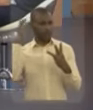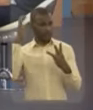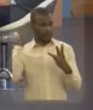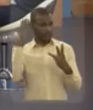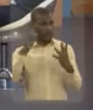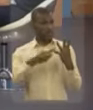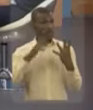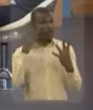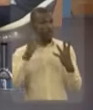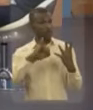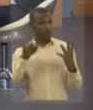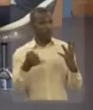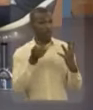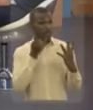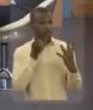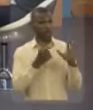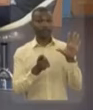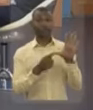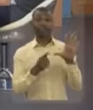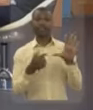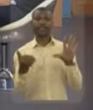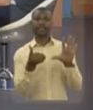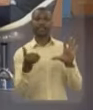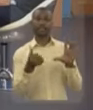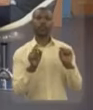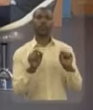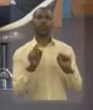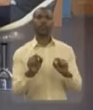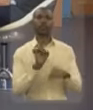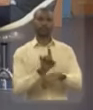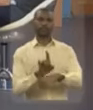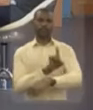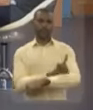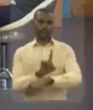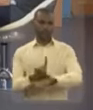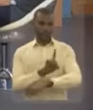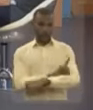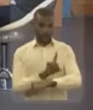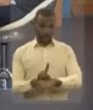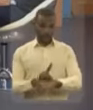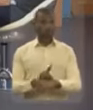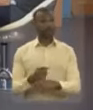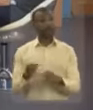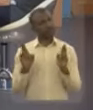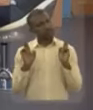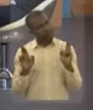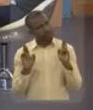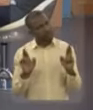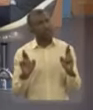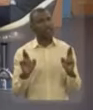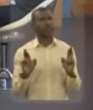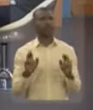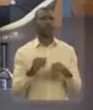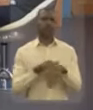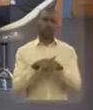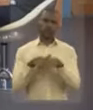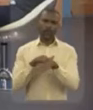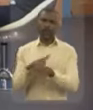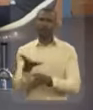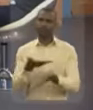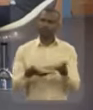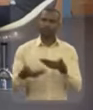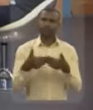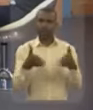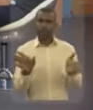André amanhã vai ser a vez de jun Jaí e na sexta-feira a vez de Diadema nós estamos dando uma contribuição e esperamos obviamente que um diálogo como esse assim